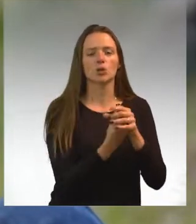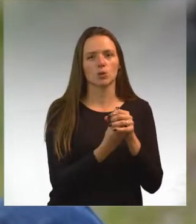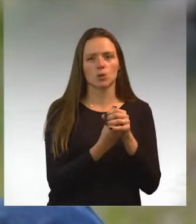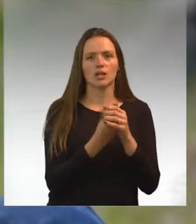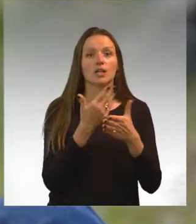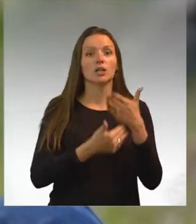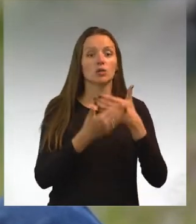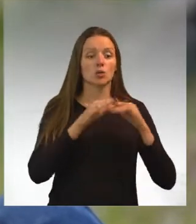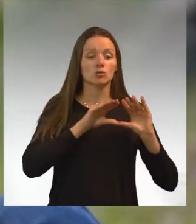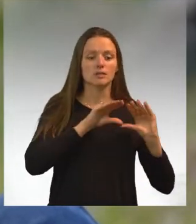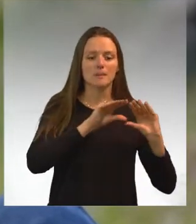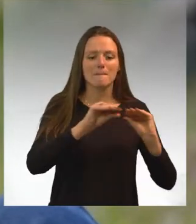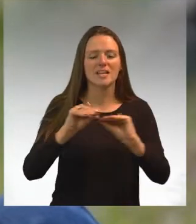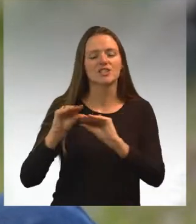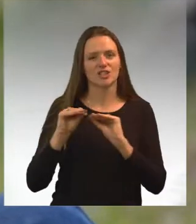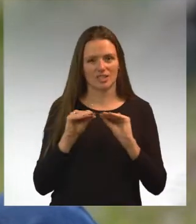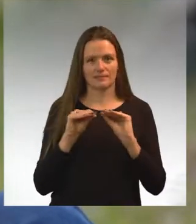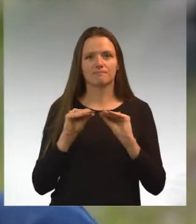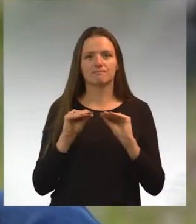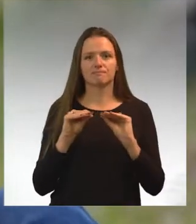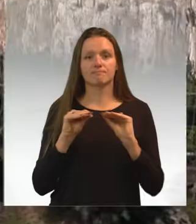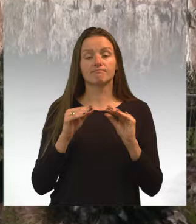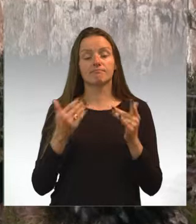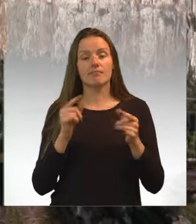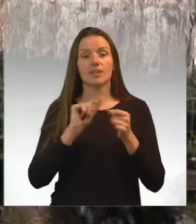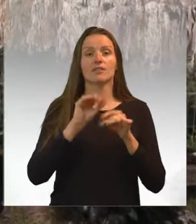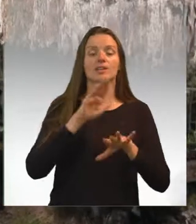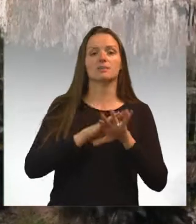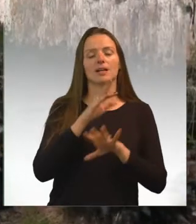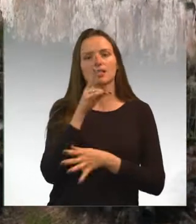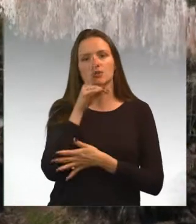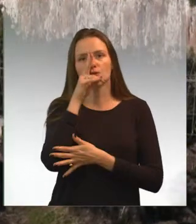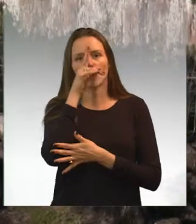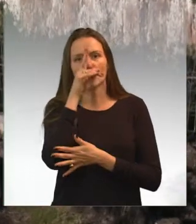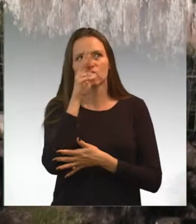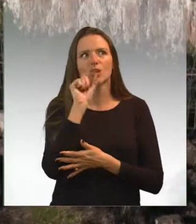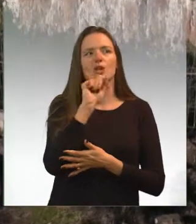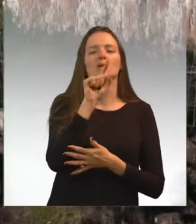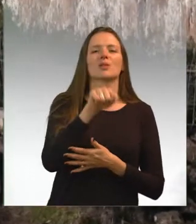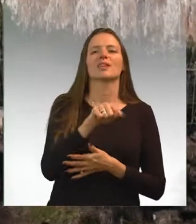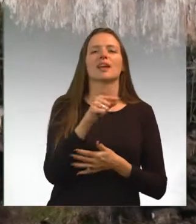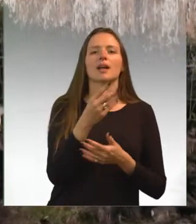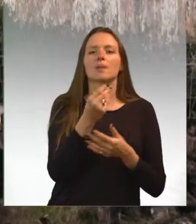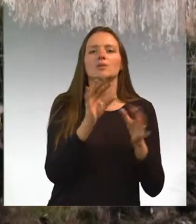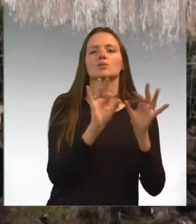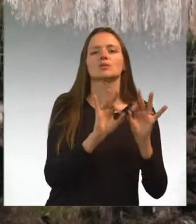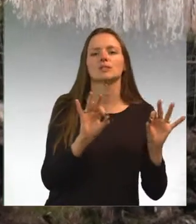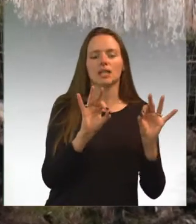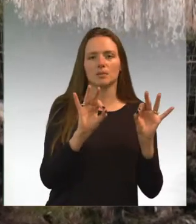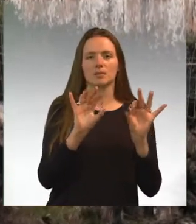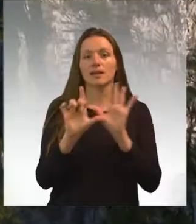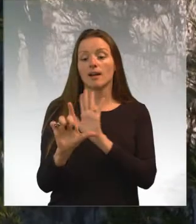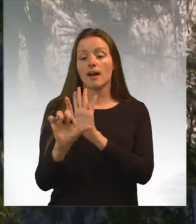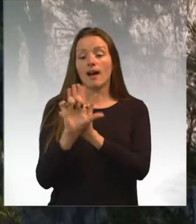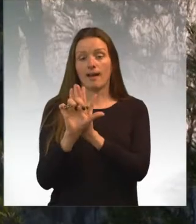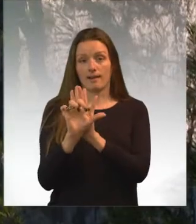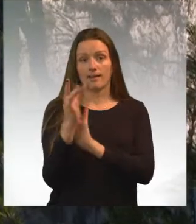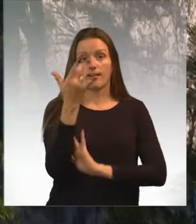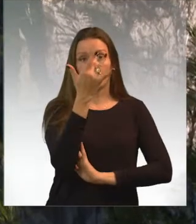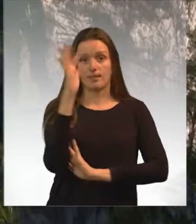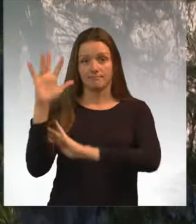nela. E foram dificultando, que era simples. A legislação